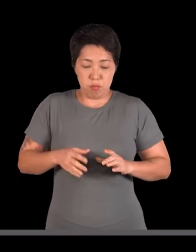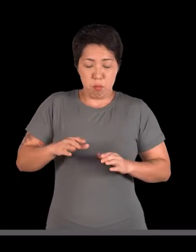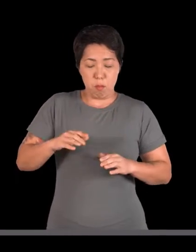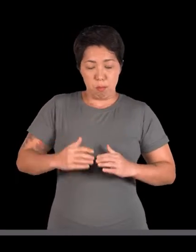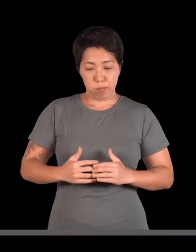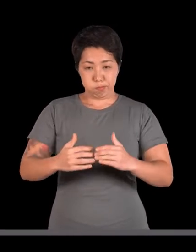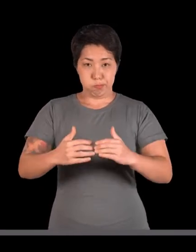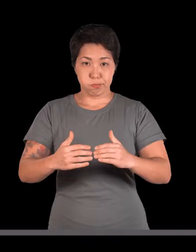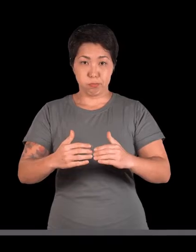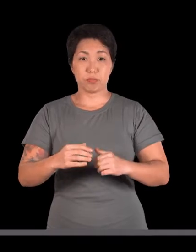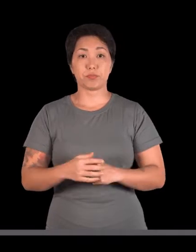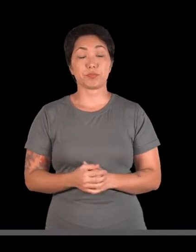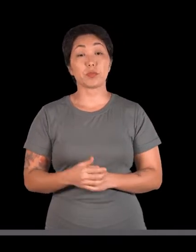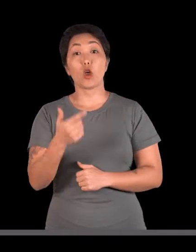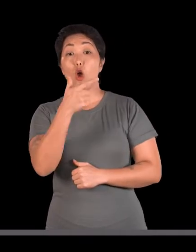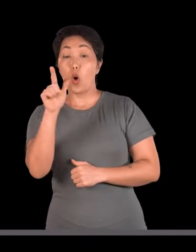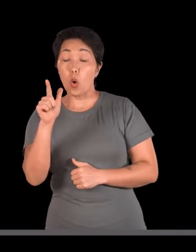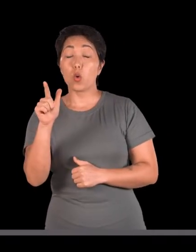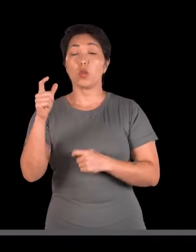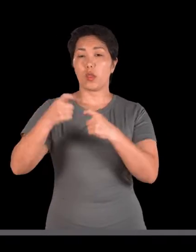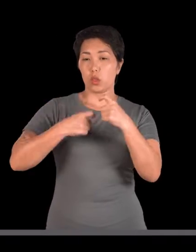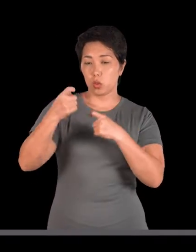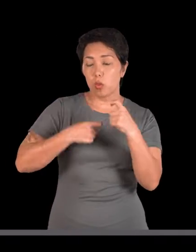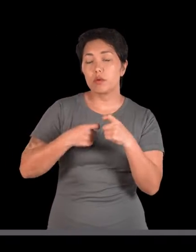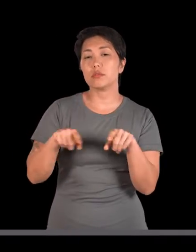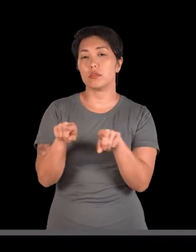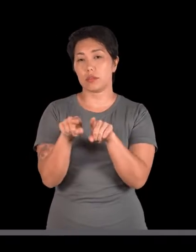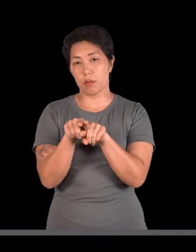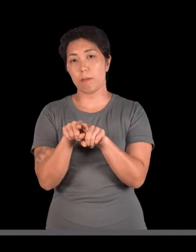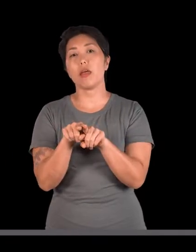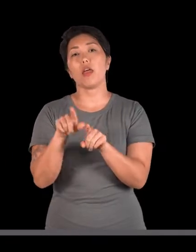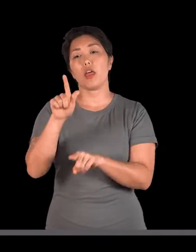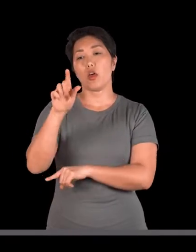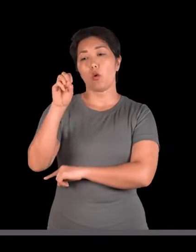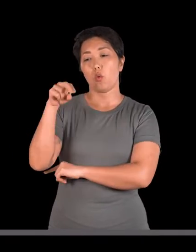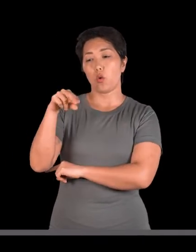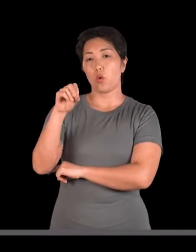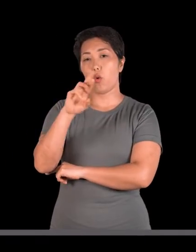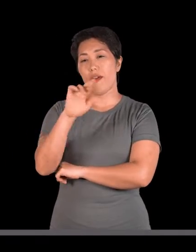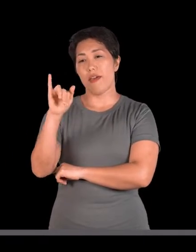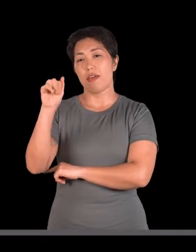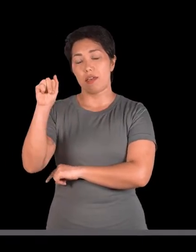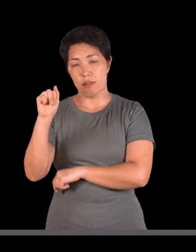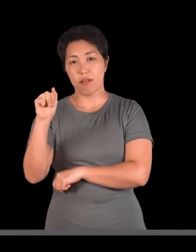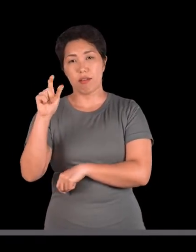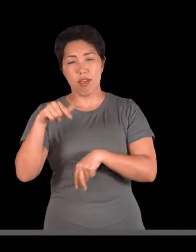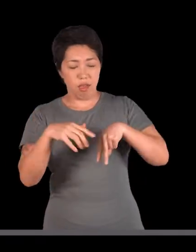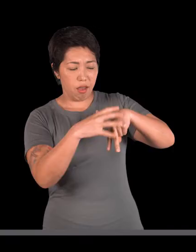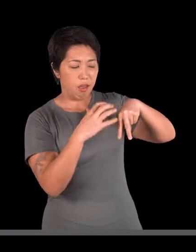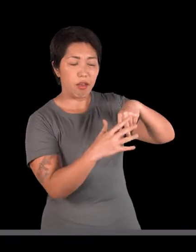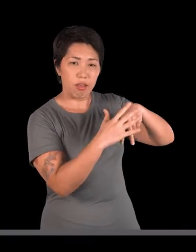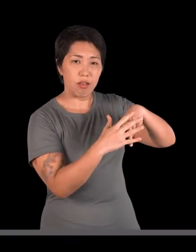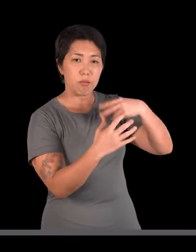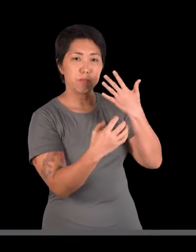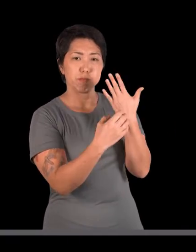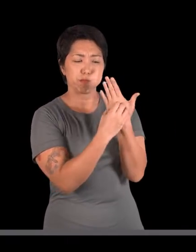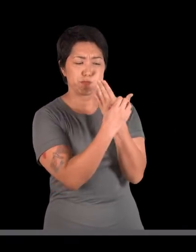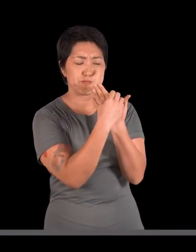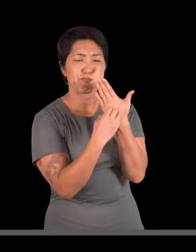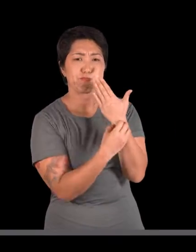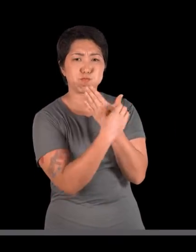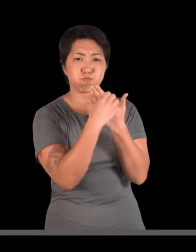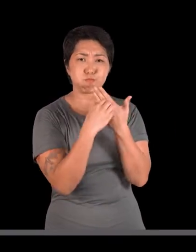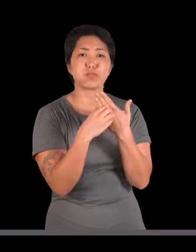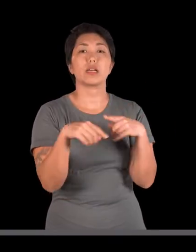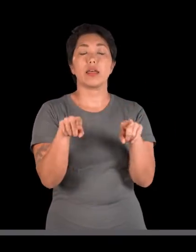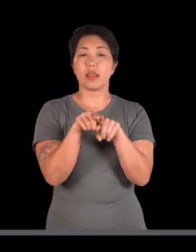uma outra infecção sexualmente transmissível é a gonorreia, que também é causada por bactéria. A gonorreia, ela vai causar ali